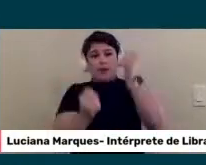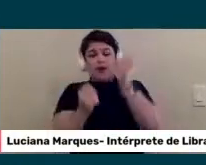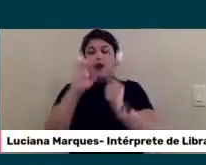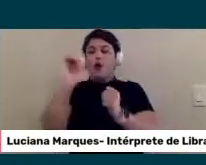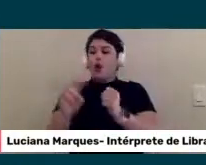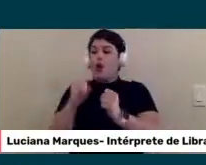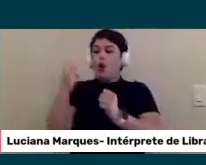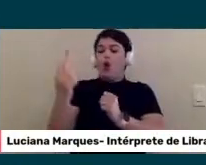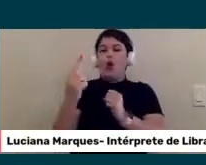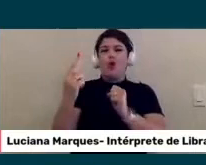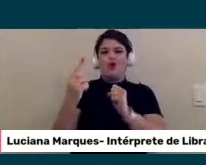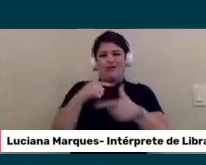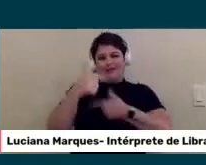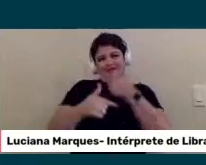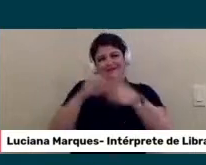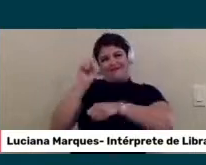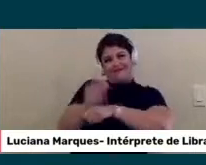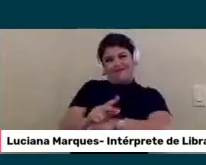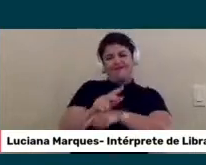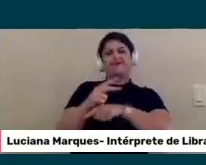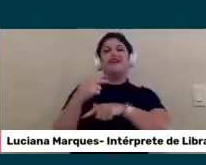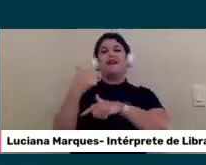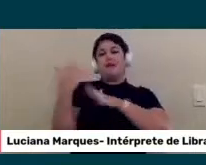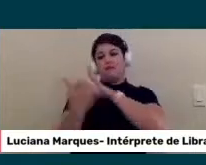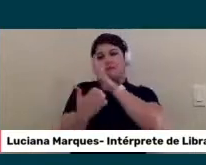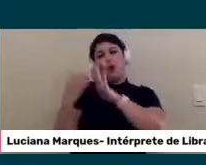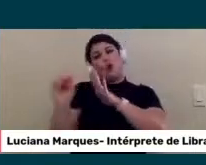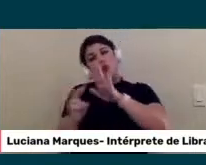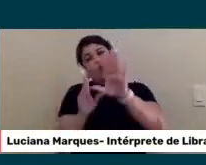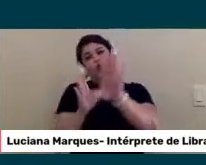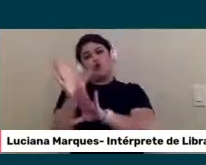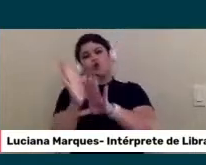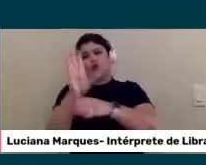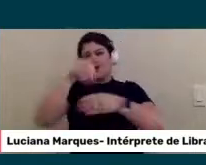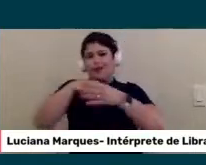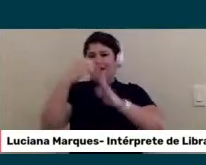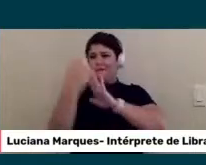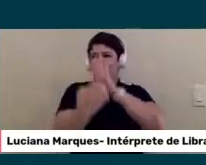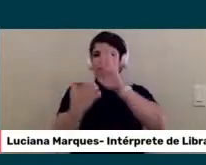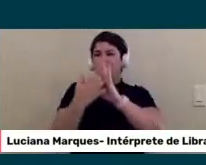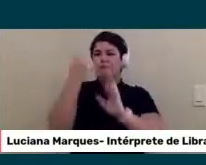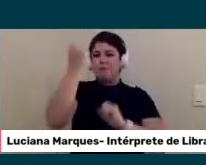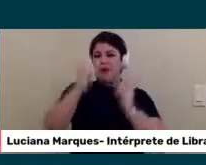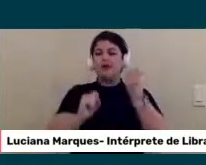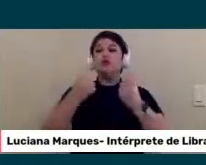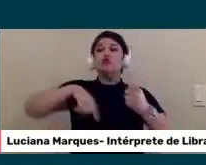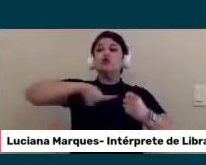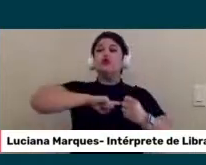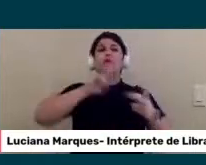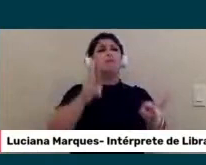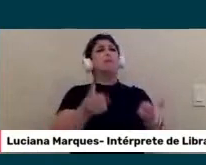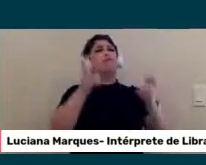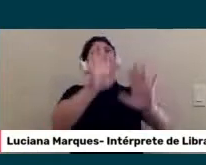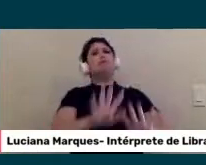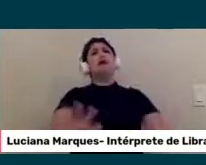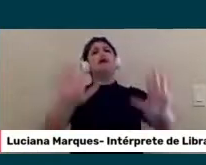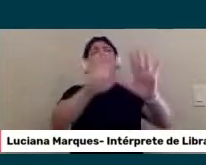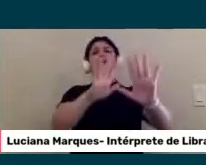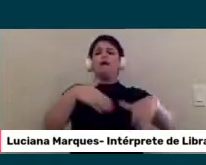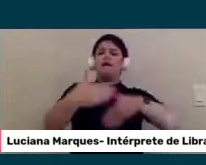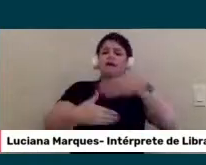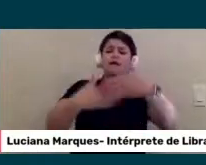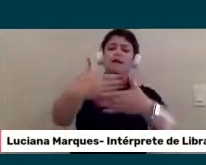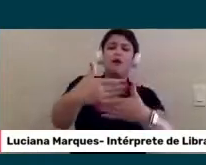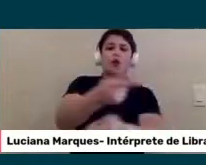funcionário de uma empresa, como consultor numa empresa, quais são as evidências que a gente pode ver no dia a dia do negócio